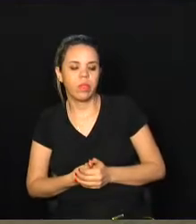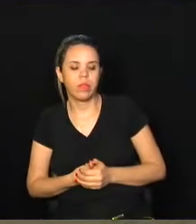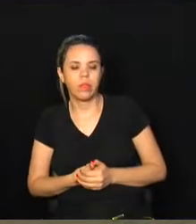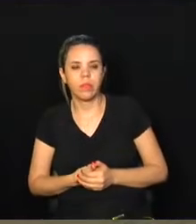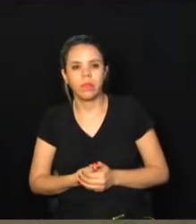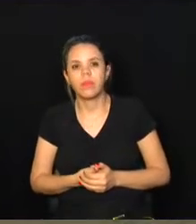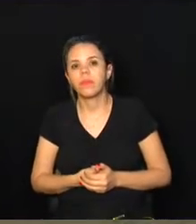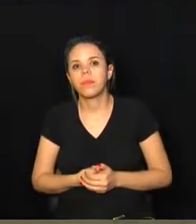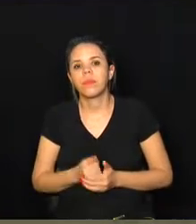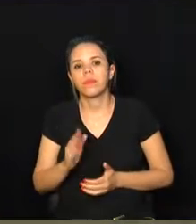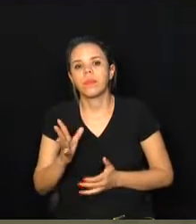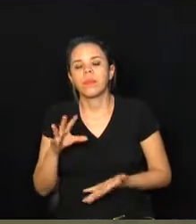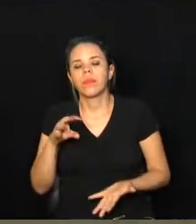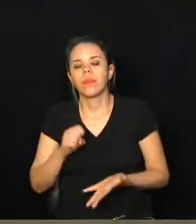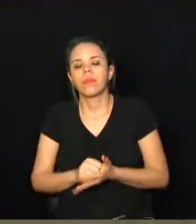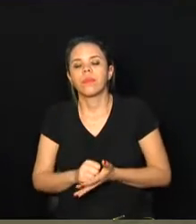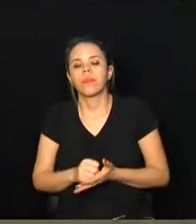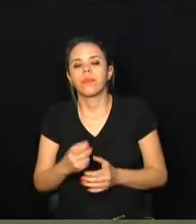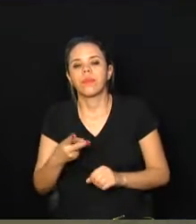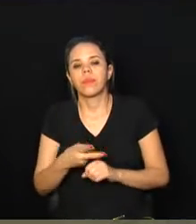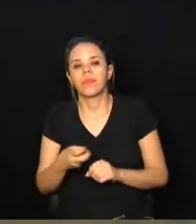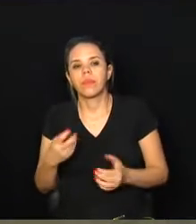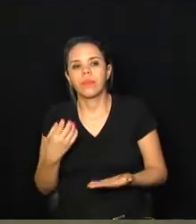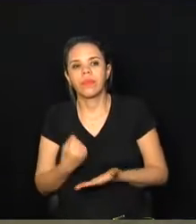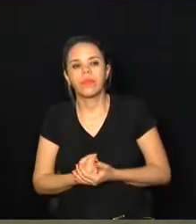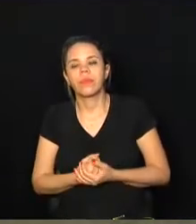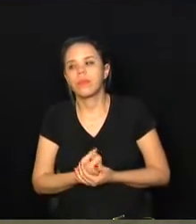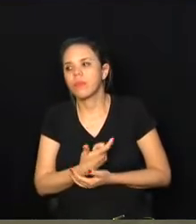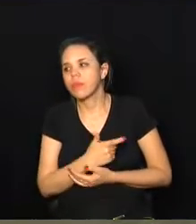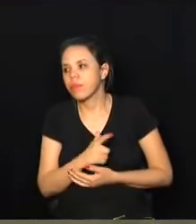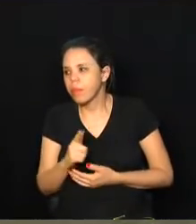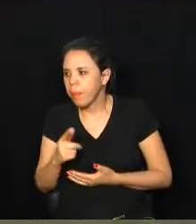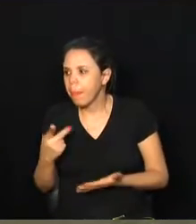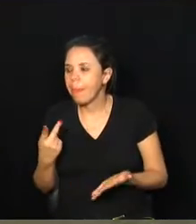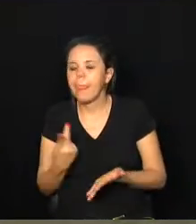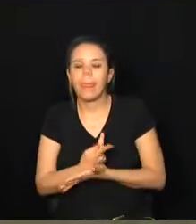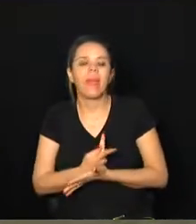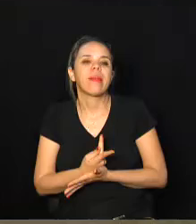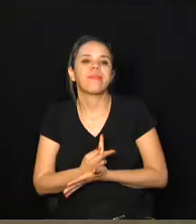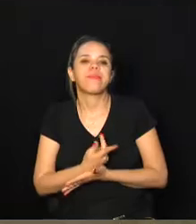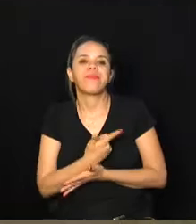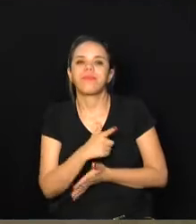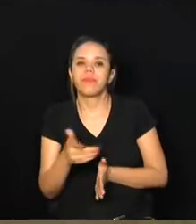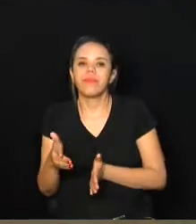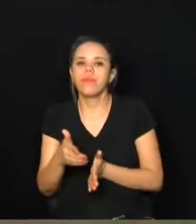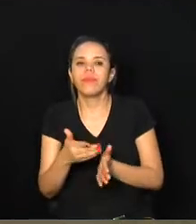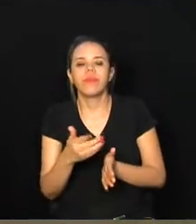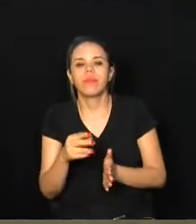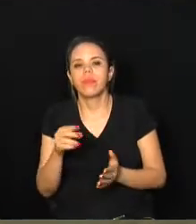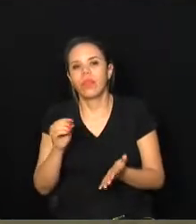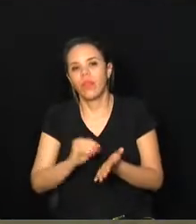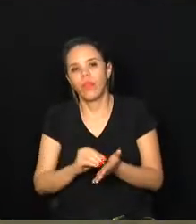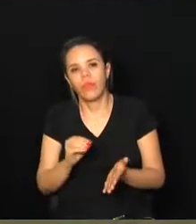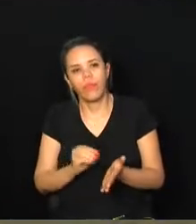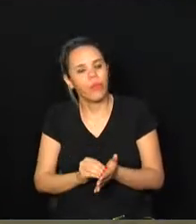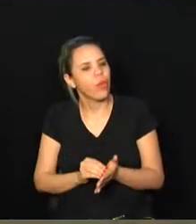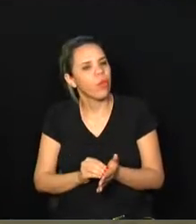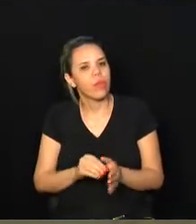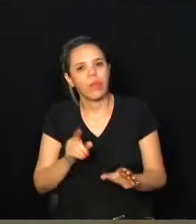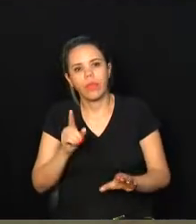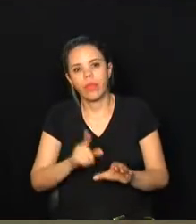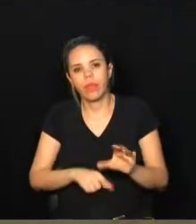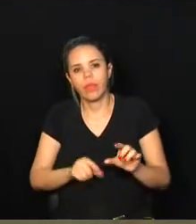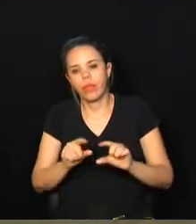terreno já cadastrado no aplicativo. Então, não tem erro, não tem a viela sem assento. Lá já está lá a viela